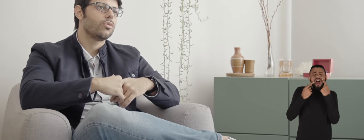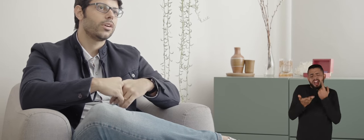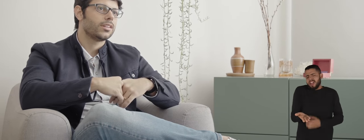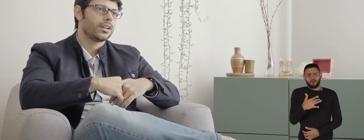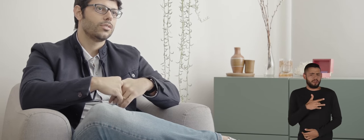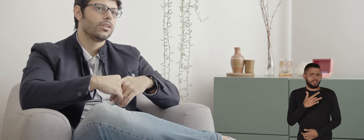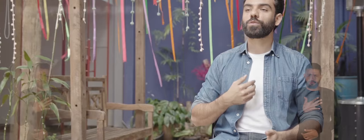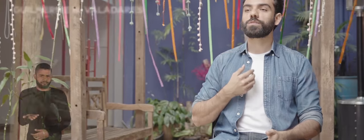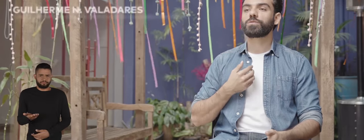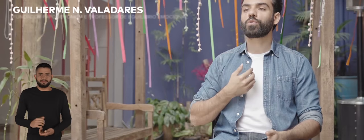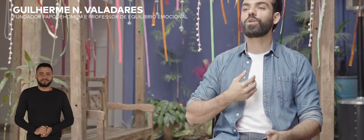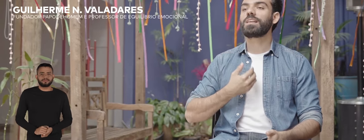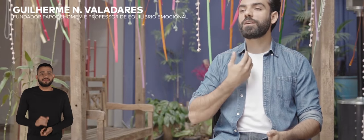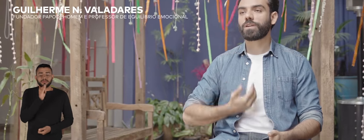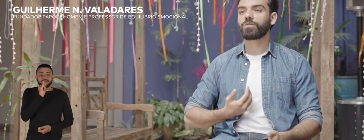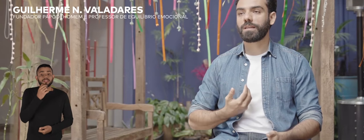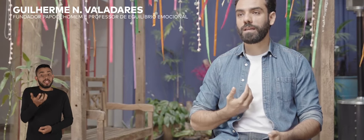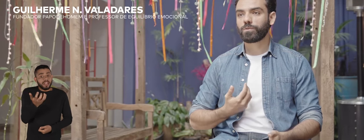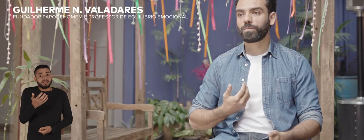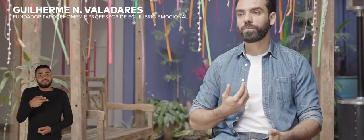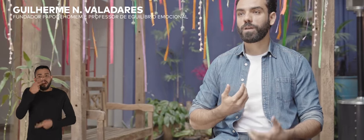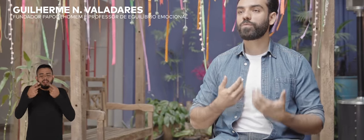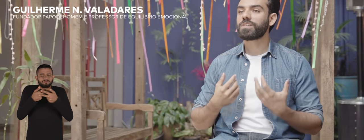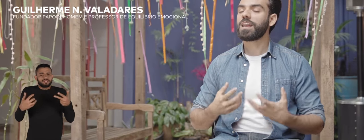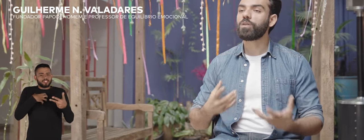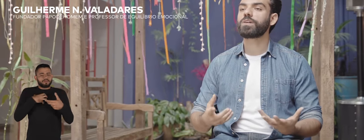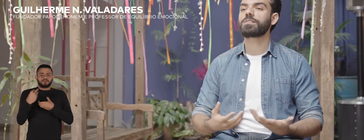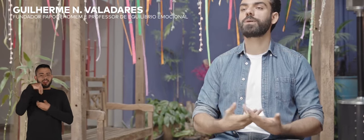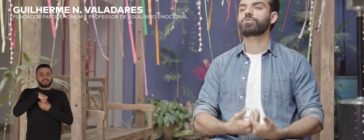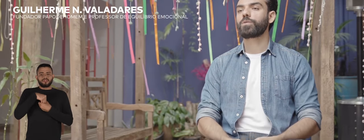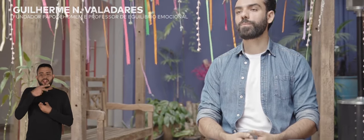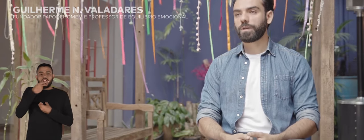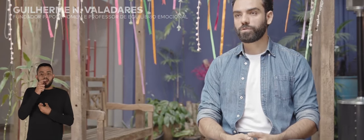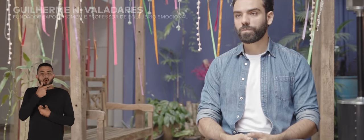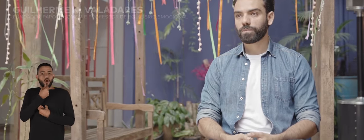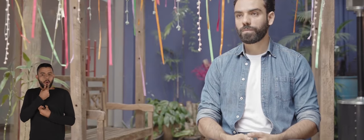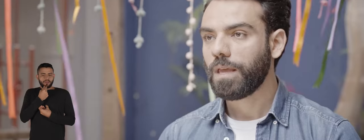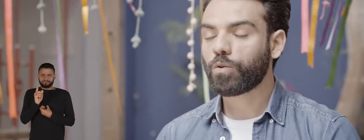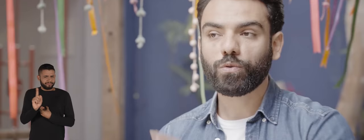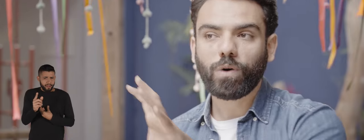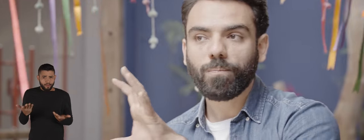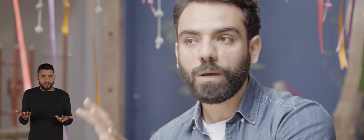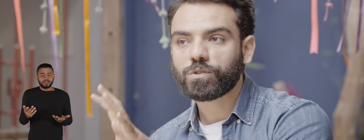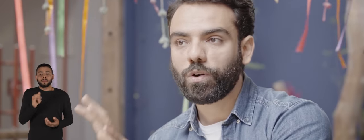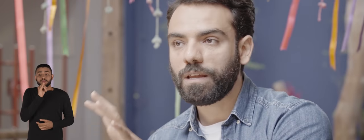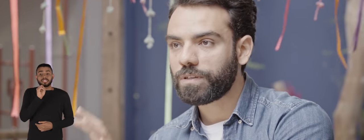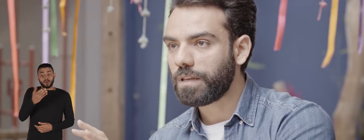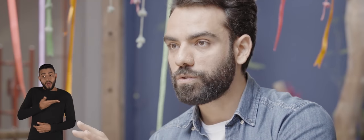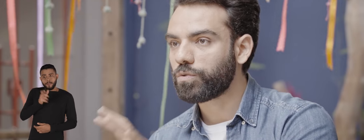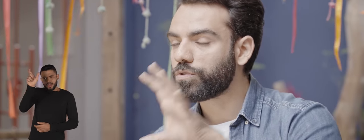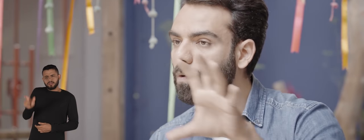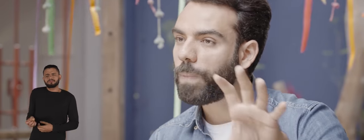dizendo que eu sou um coitado. Quando você escolher falar do que tem dentro, você não vai ser menos homem por isso. Quando um amigo